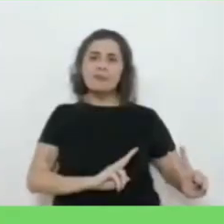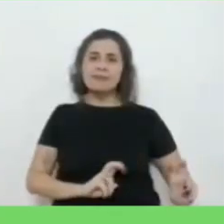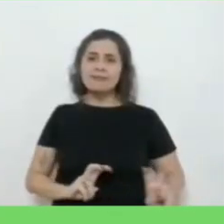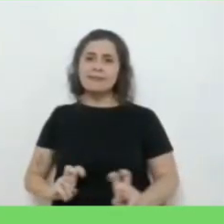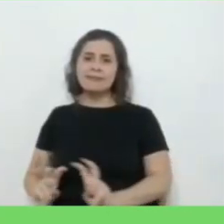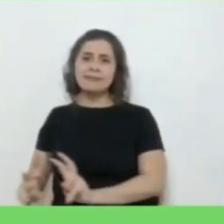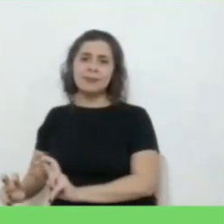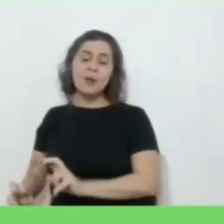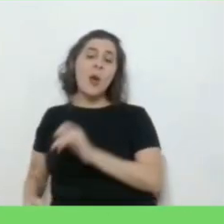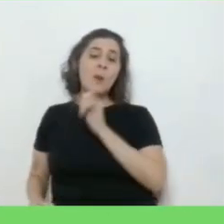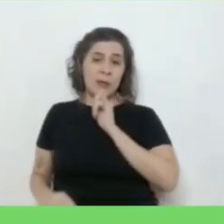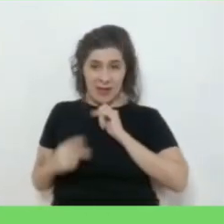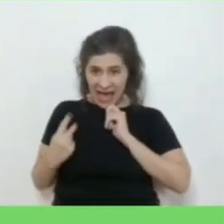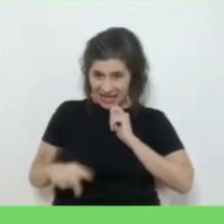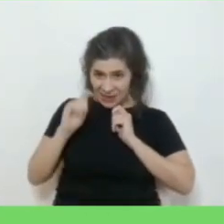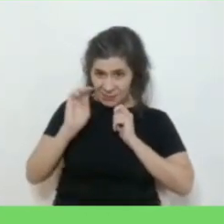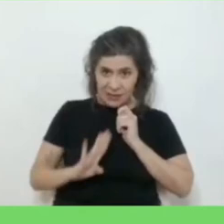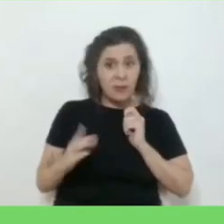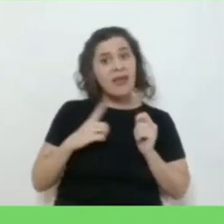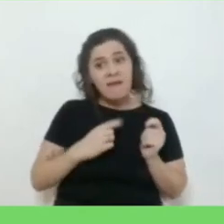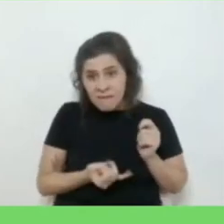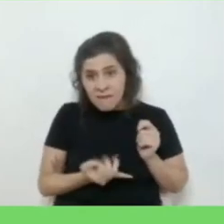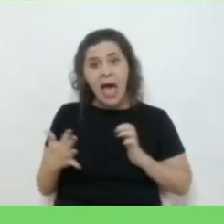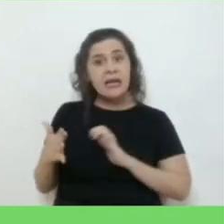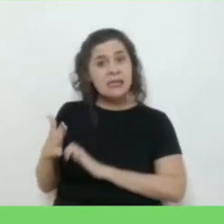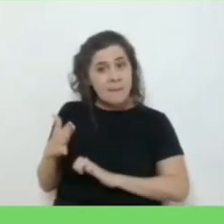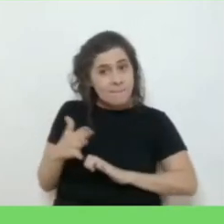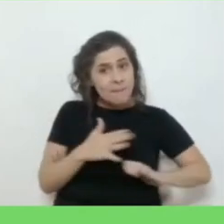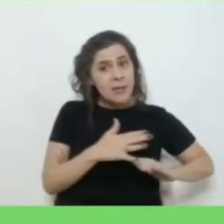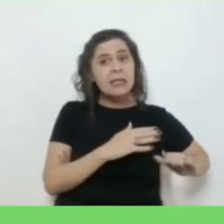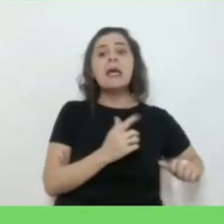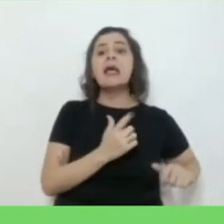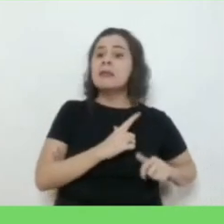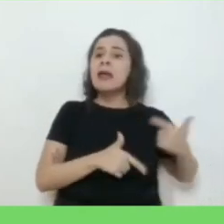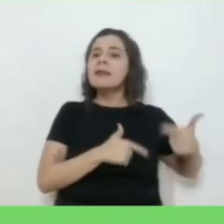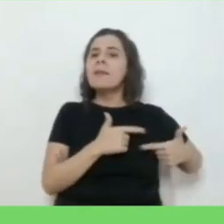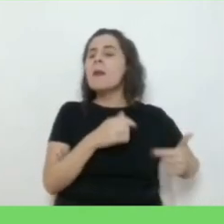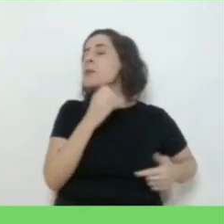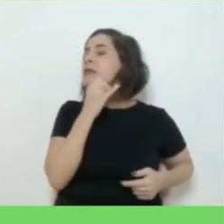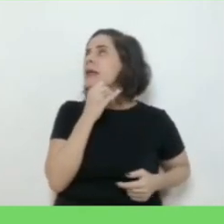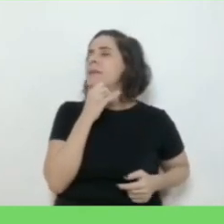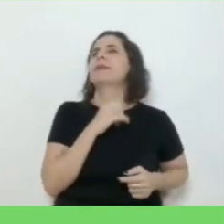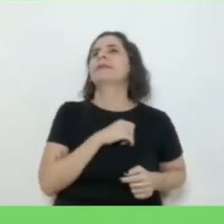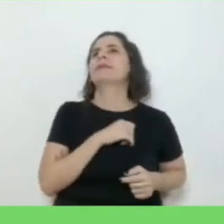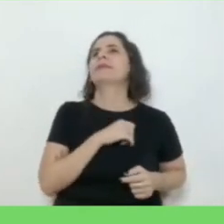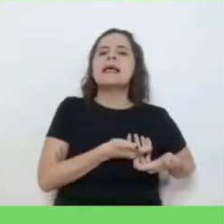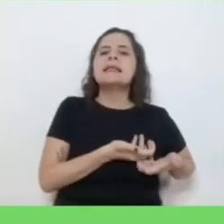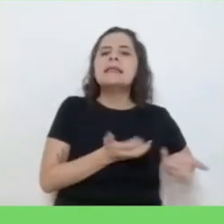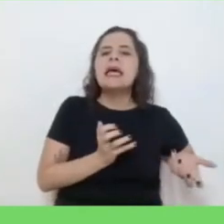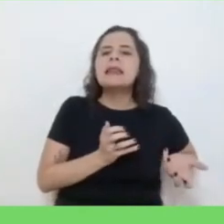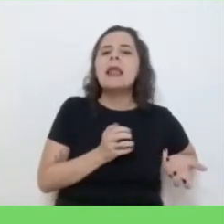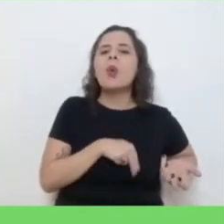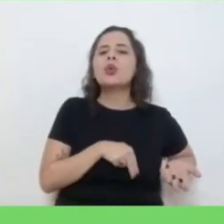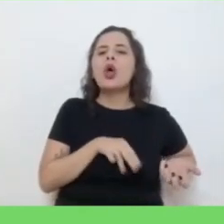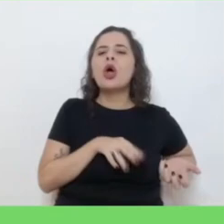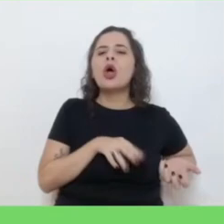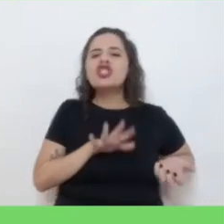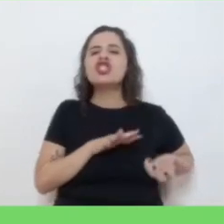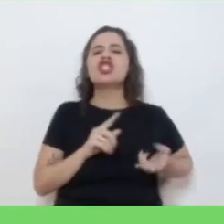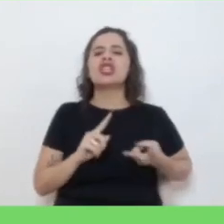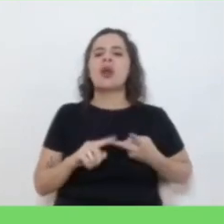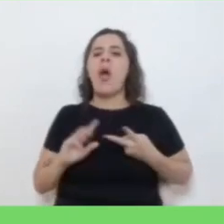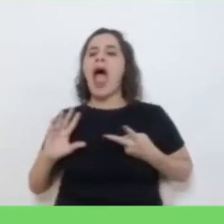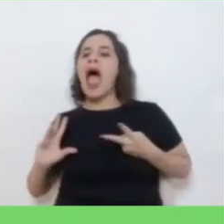uma série de estúdios aqui no Brasil que trabalham com temáticas do sertão nordestino, da